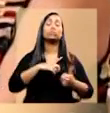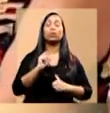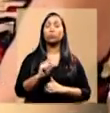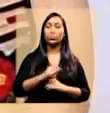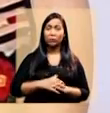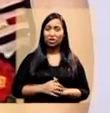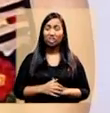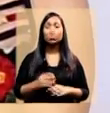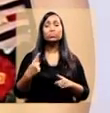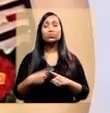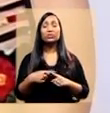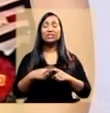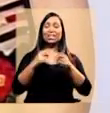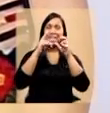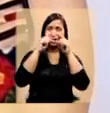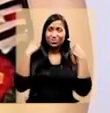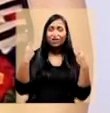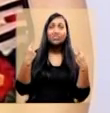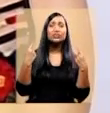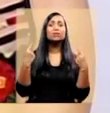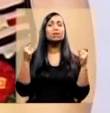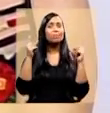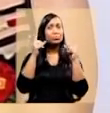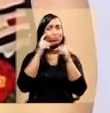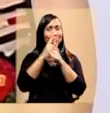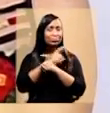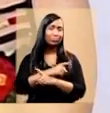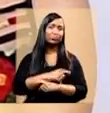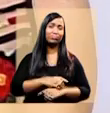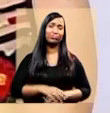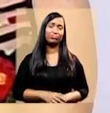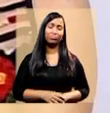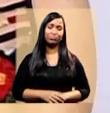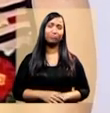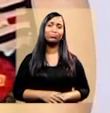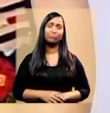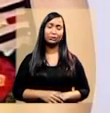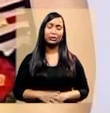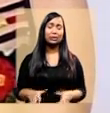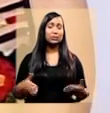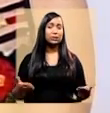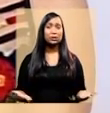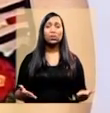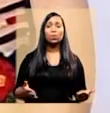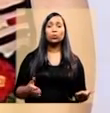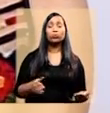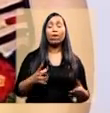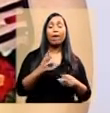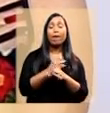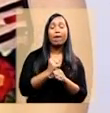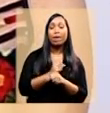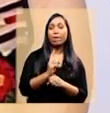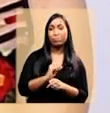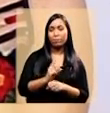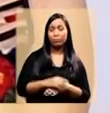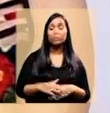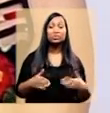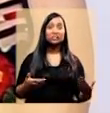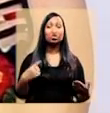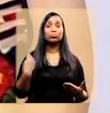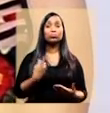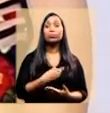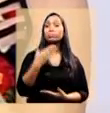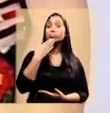melhor. O que é melhor. Porque essa questão da violência é muito complexa. É muito complexa e não é matemática, né? Eu sempre digo.